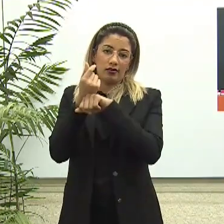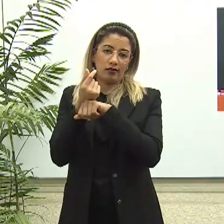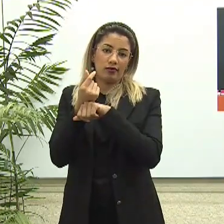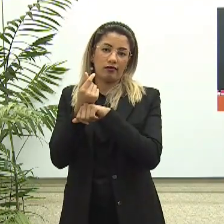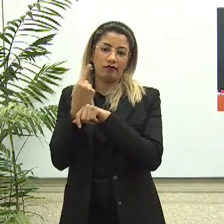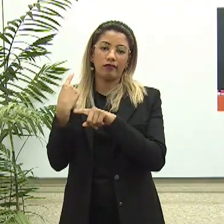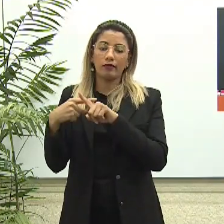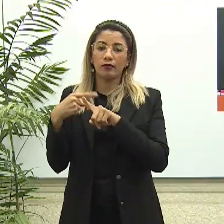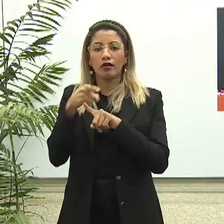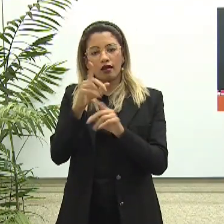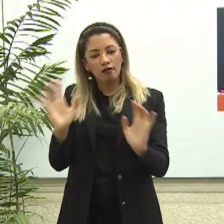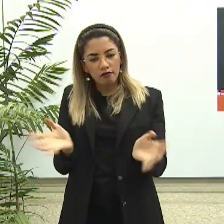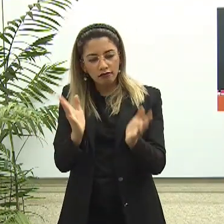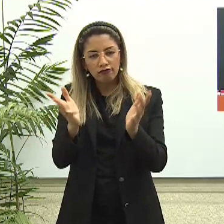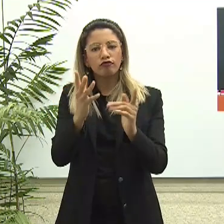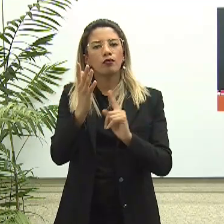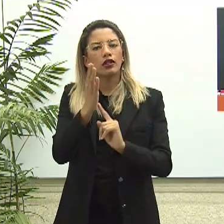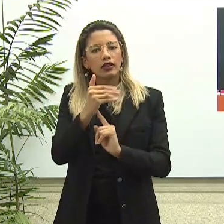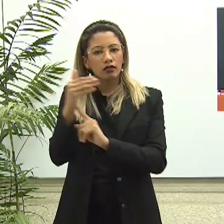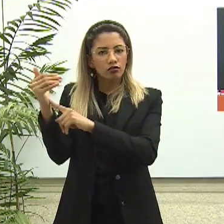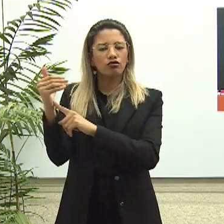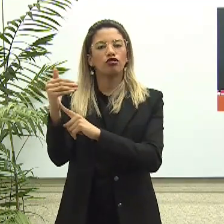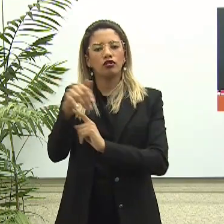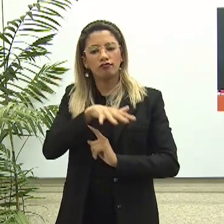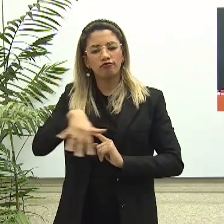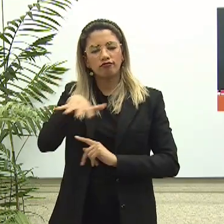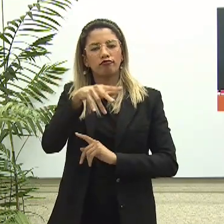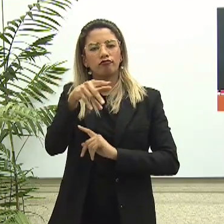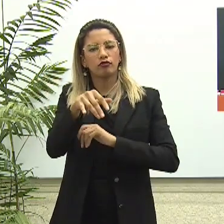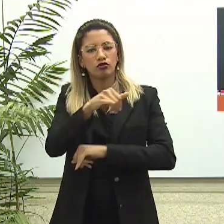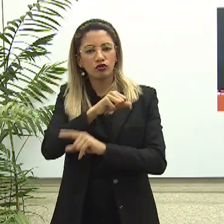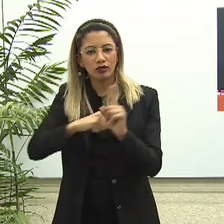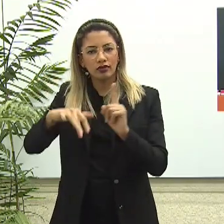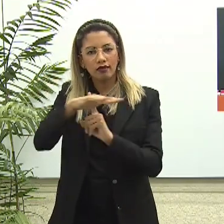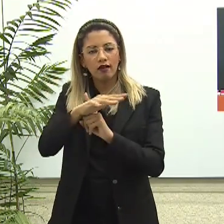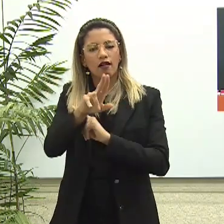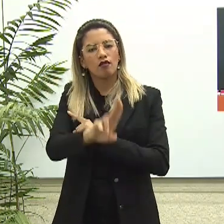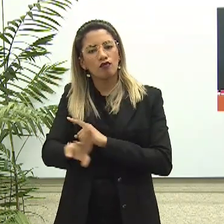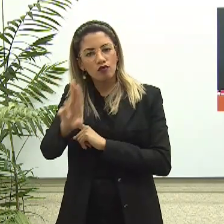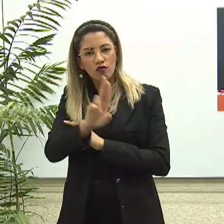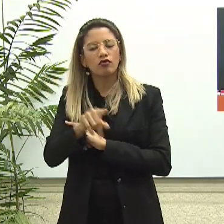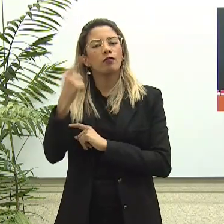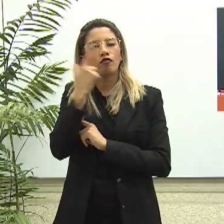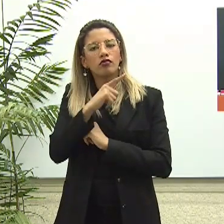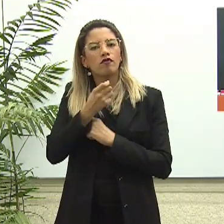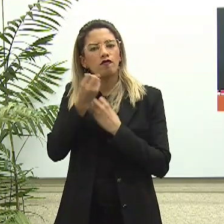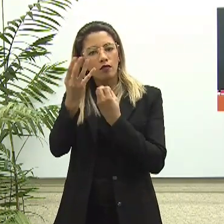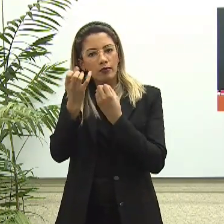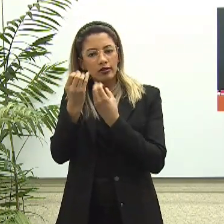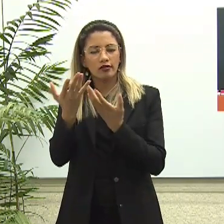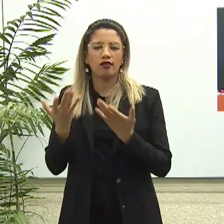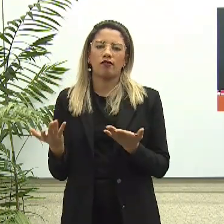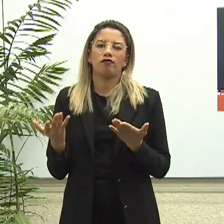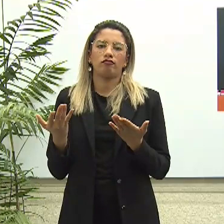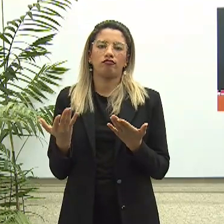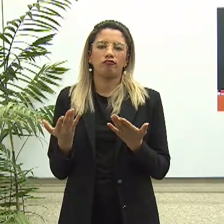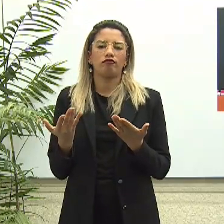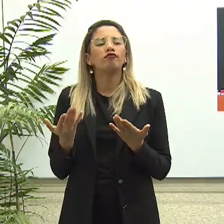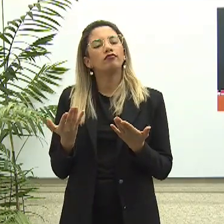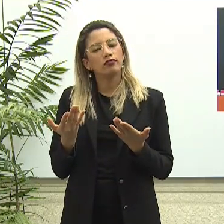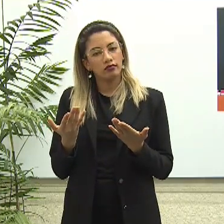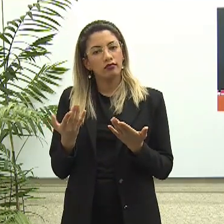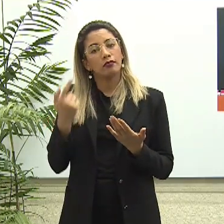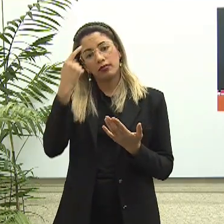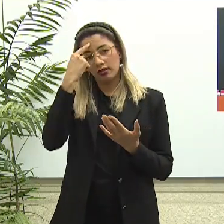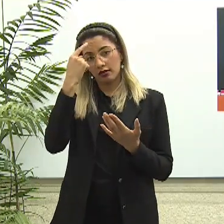o desenvolvimento tecnológico ao interesse capitalista a despeito das da diversidade humana a despeito eh